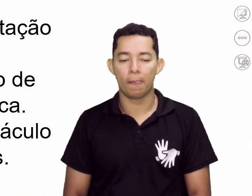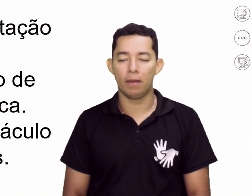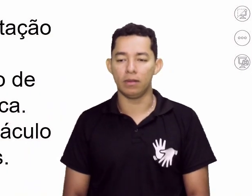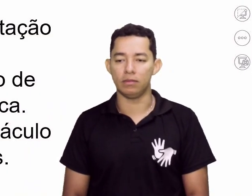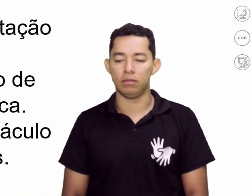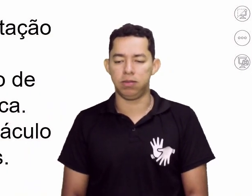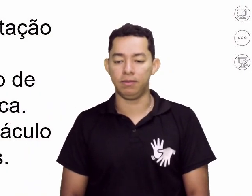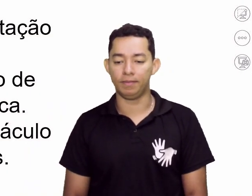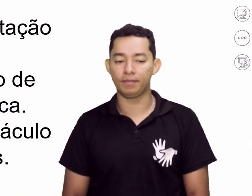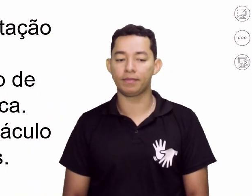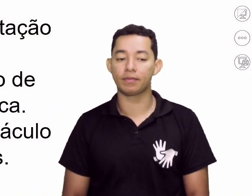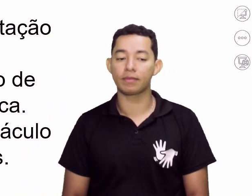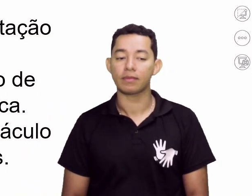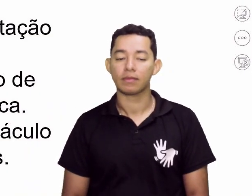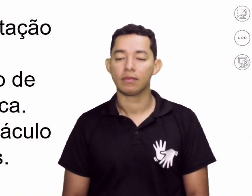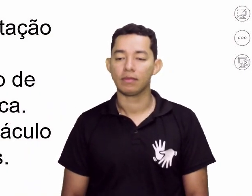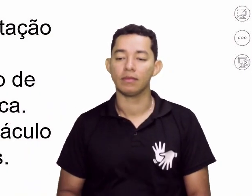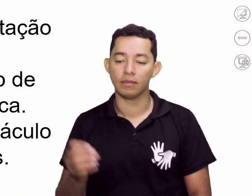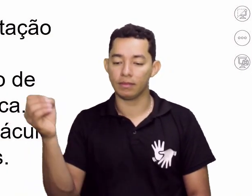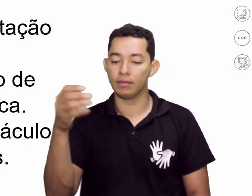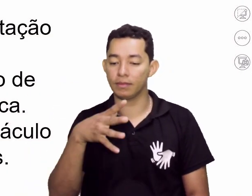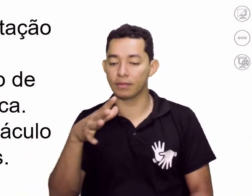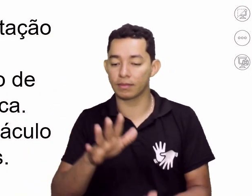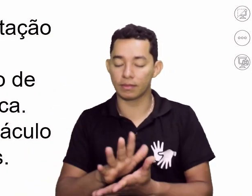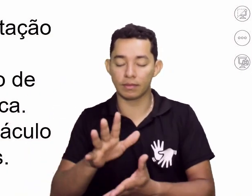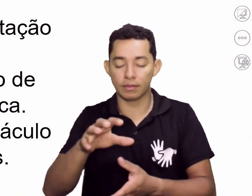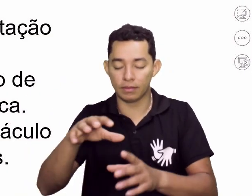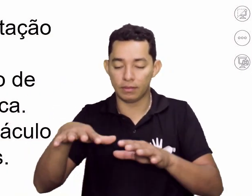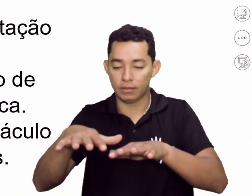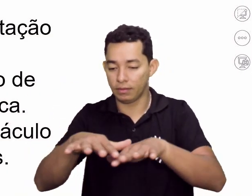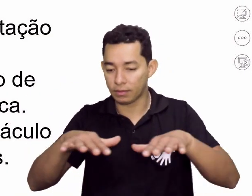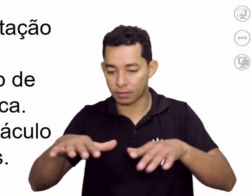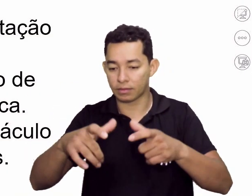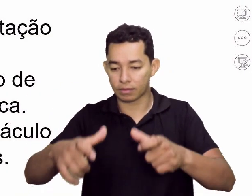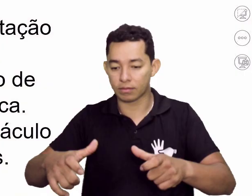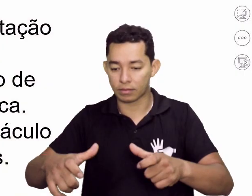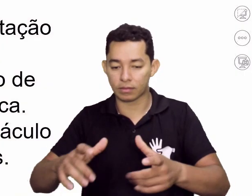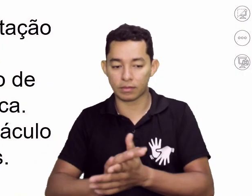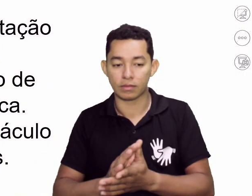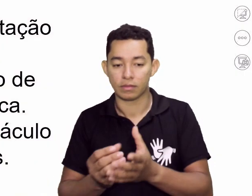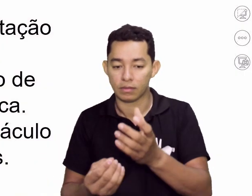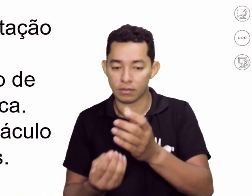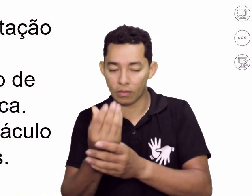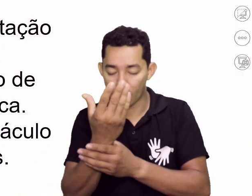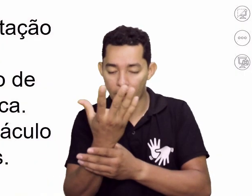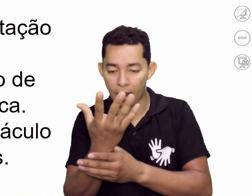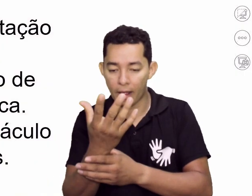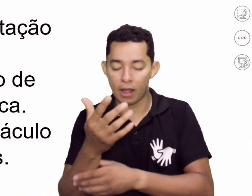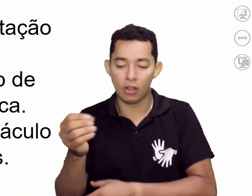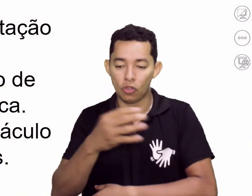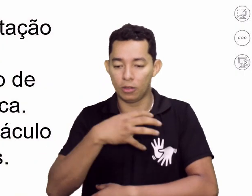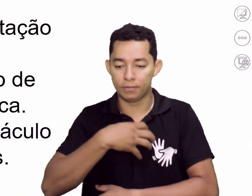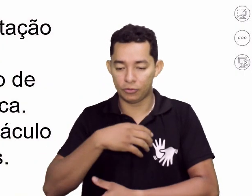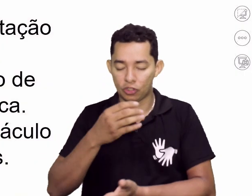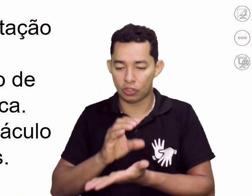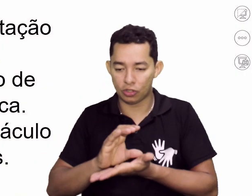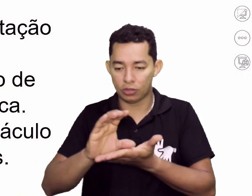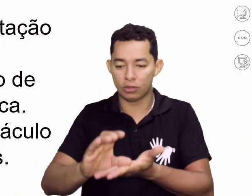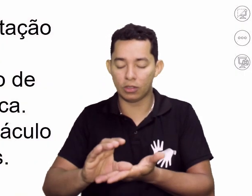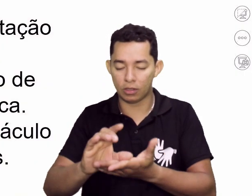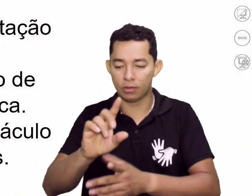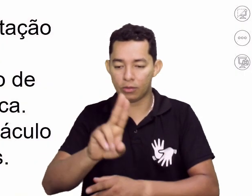Uma nova plataforma, né? Um novo palco, criar novas formas de financiamento ao utilizar a internet